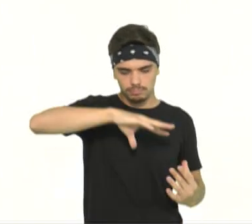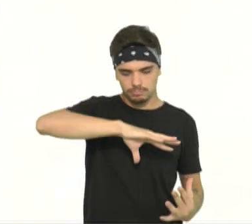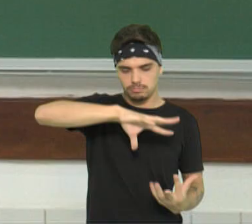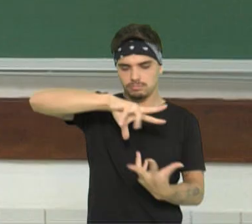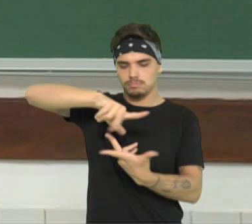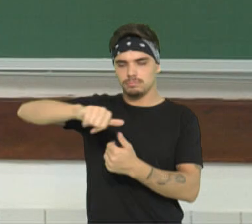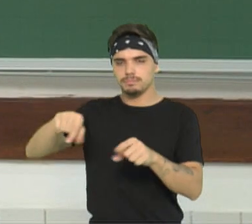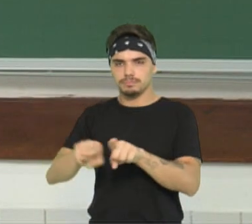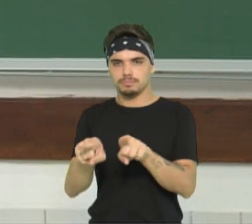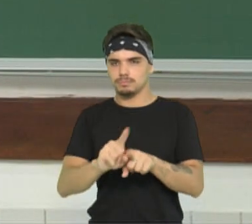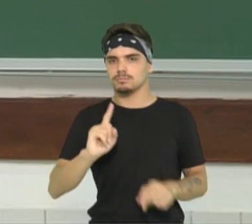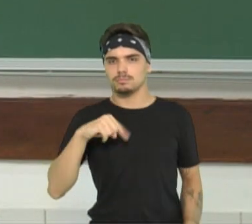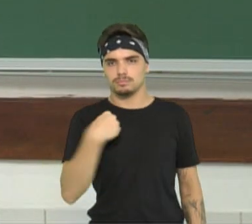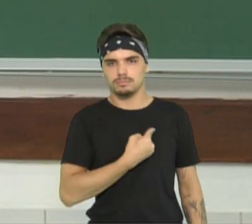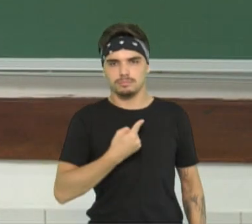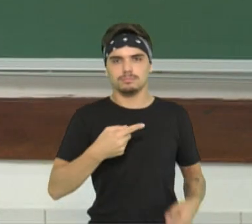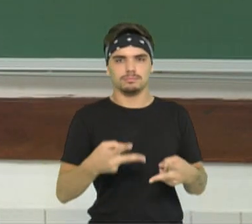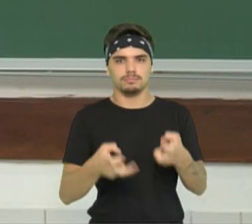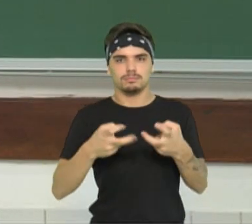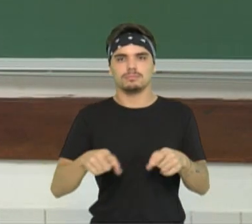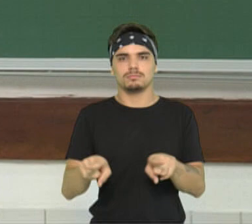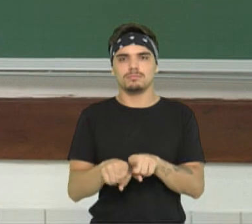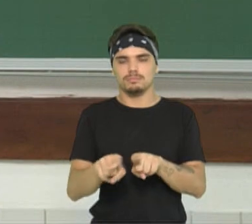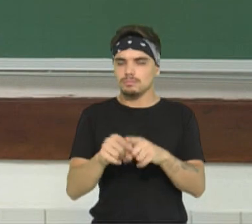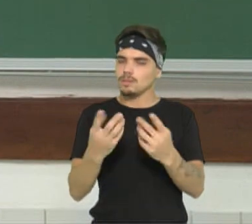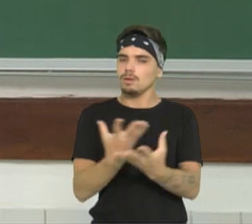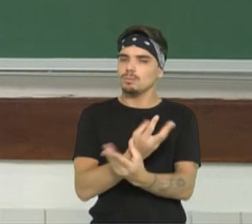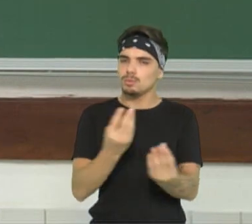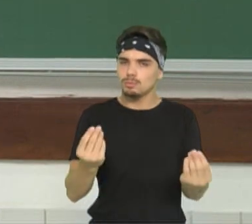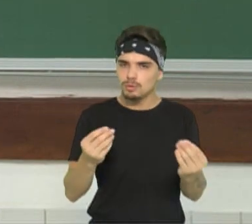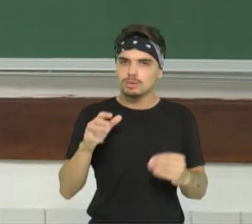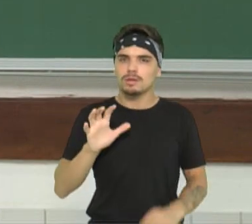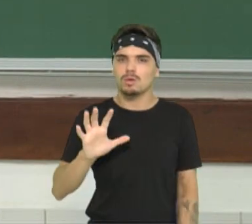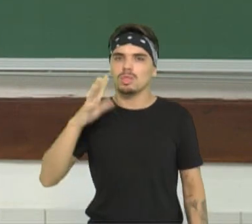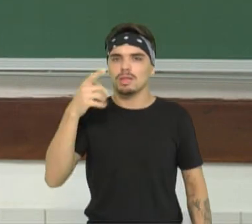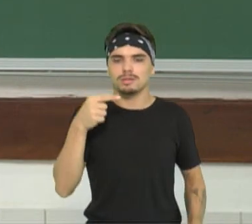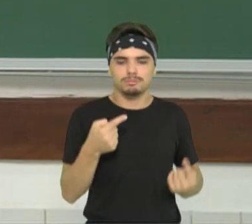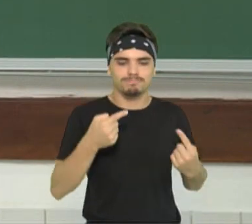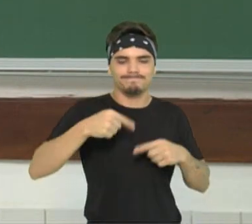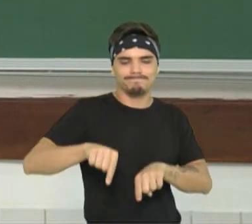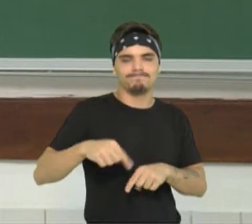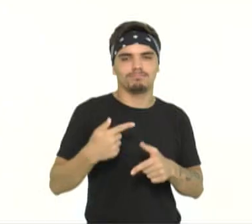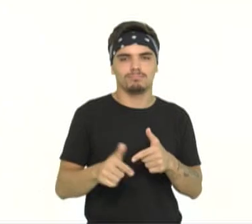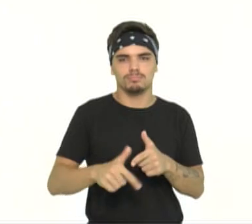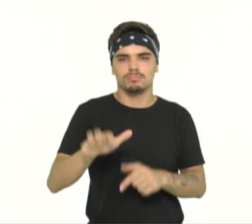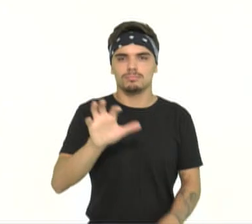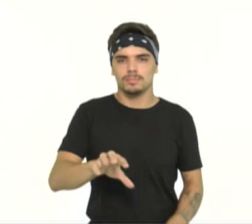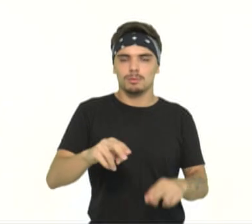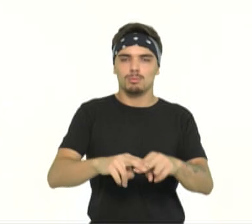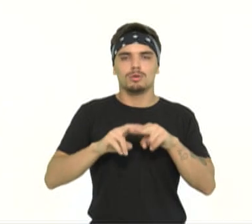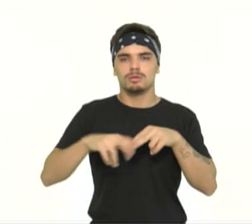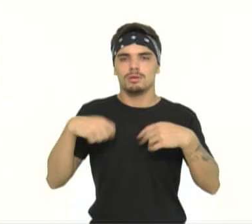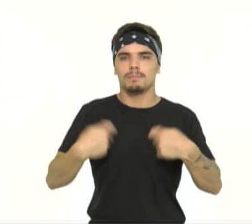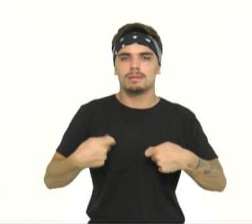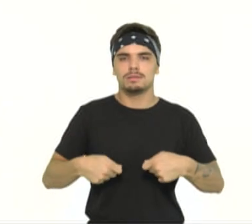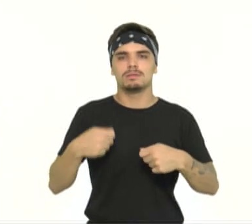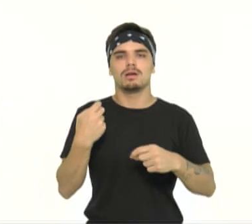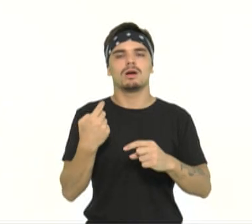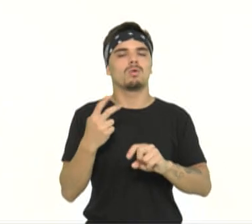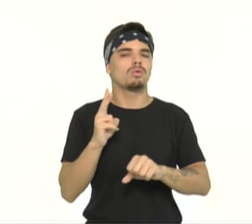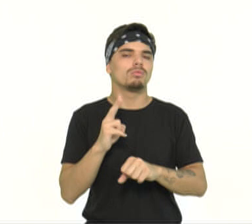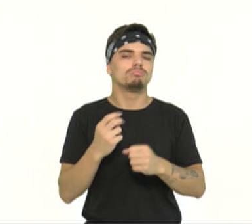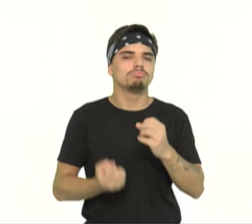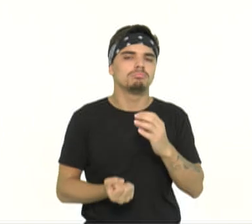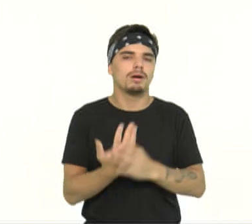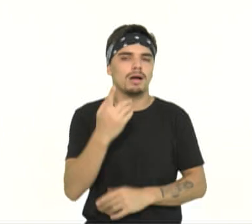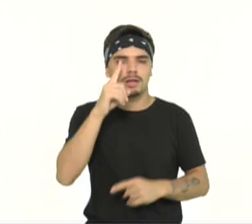notou que nós é que muitas vezes fazemos com que esses problemas existam. É necessário, então, criar formas de amenizar